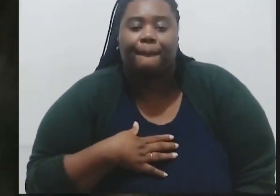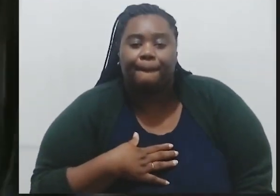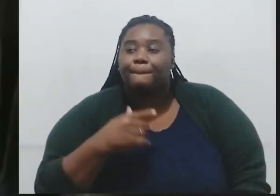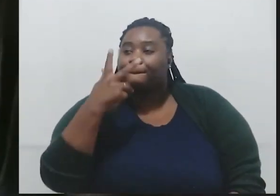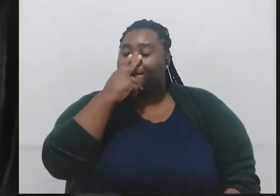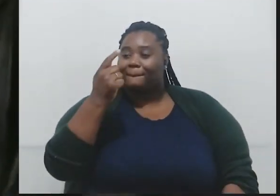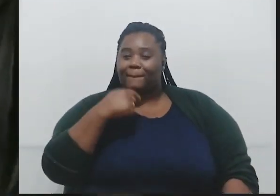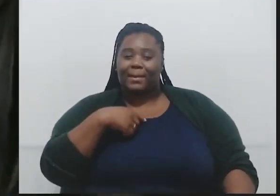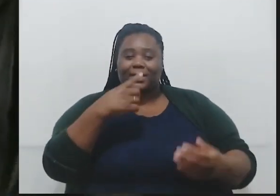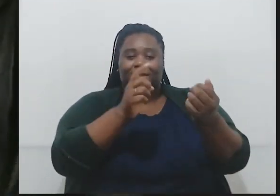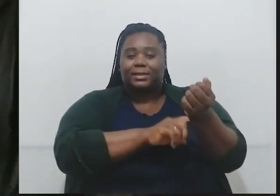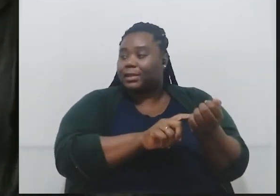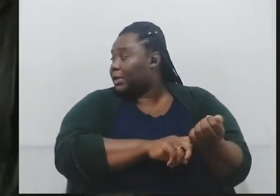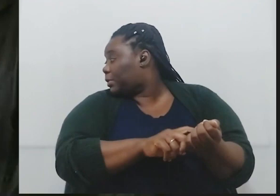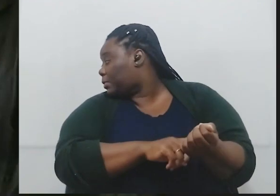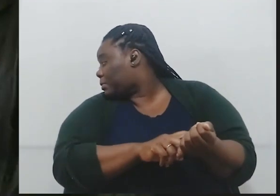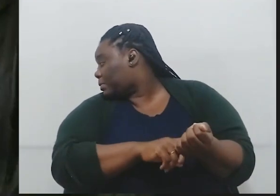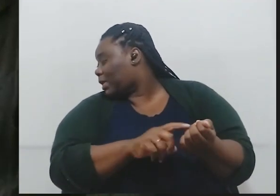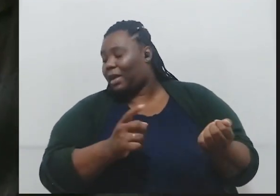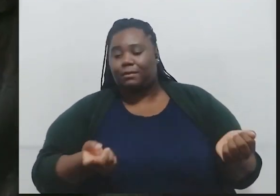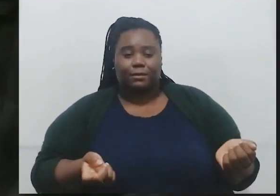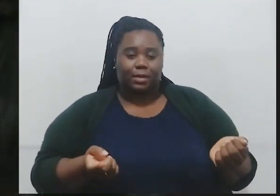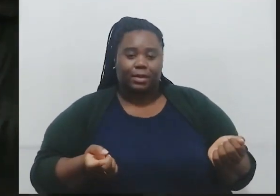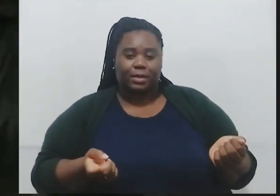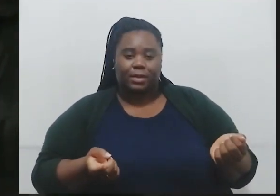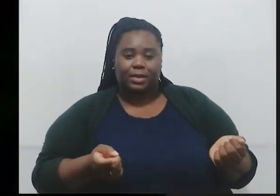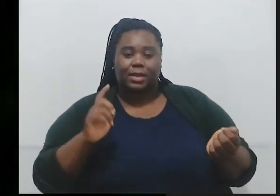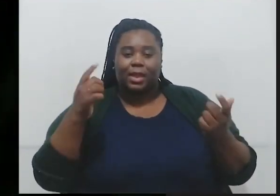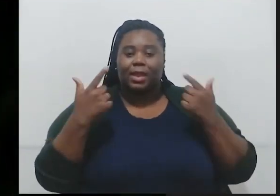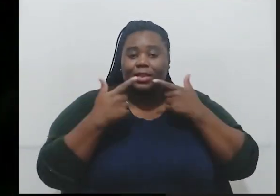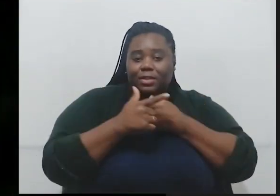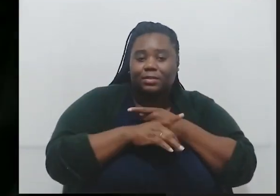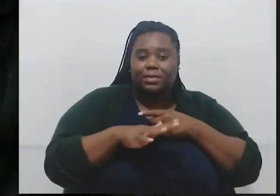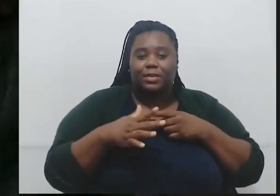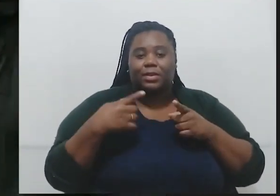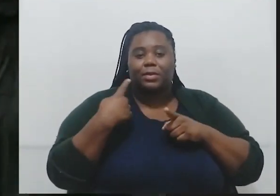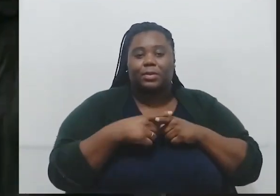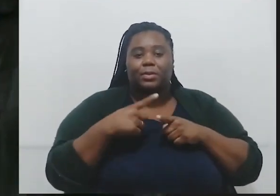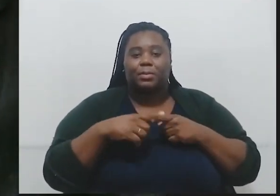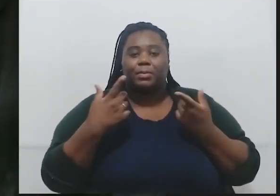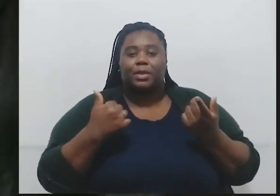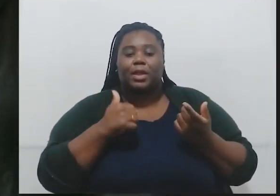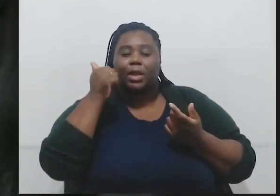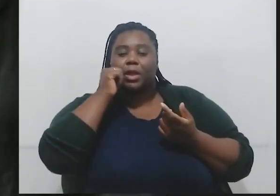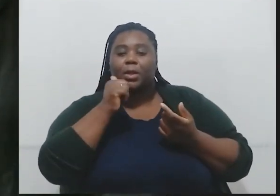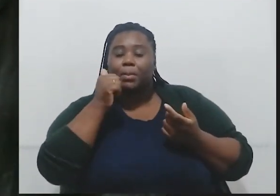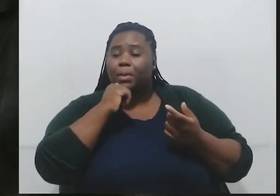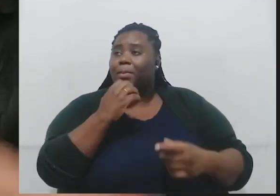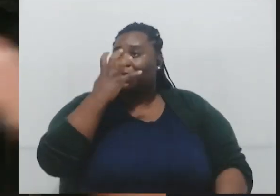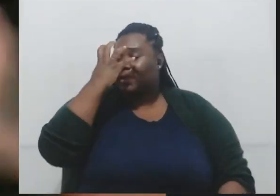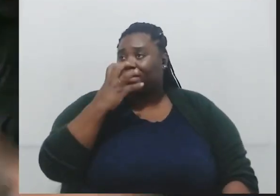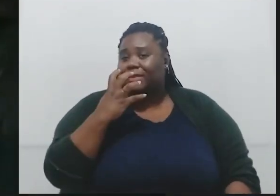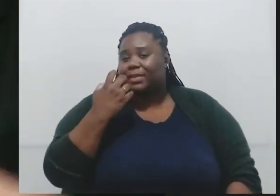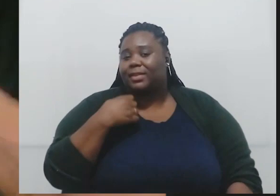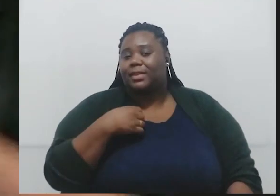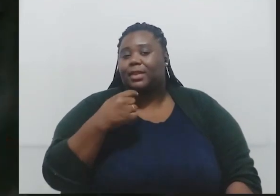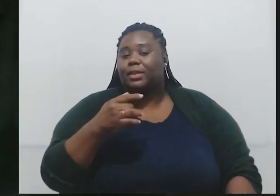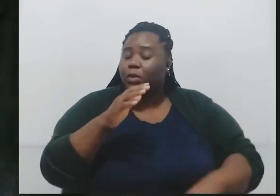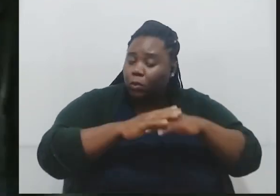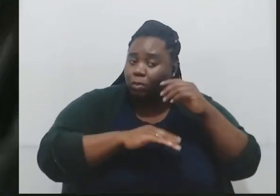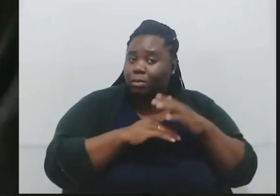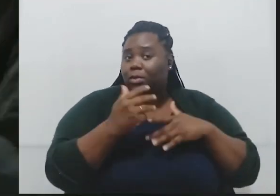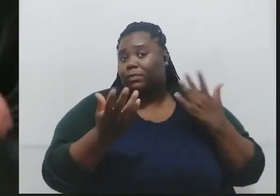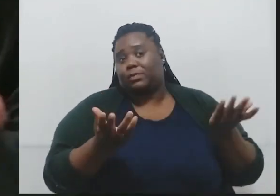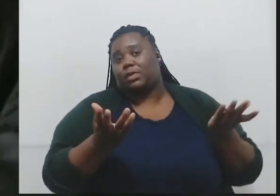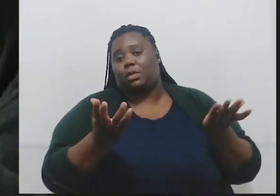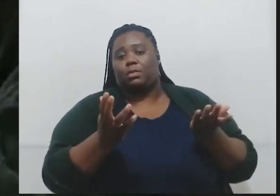Isso é muito divertido, assim, porque é isso, né? Uma mulher séria, no seu ofício. Eu acho que, por mais que os trabalhos tenham